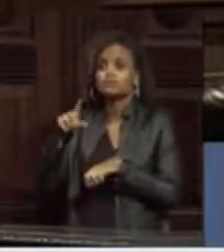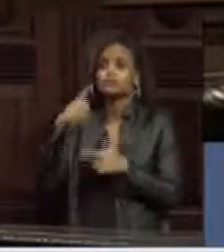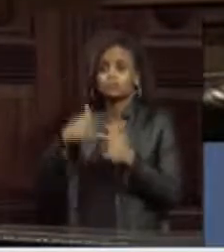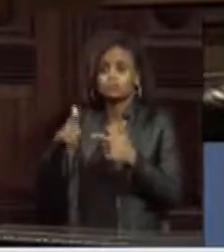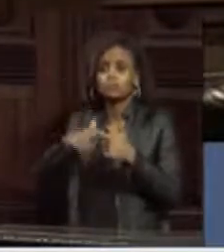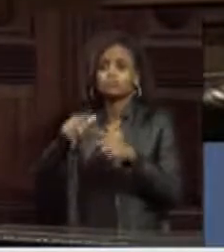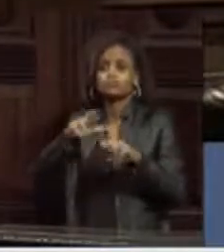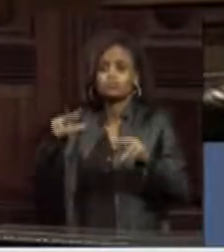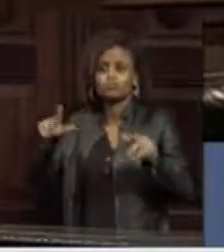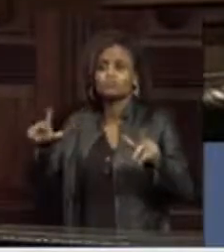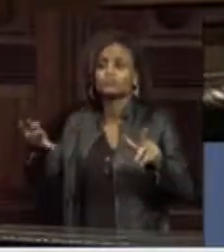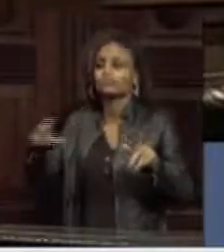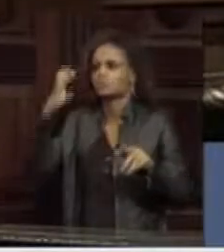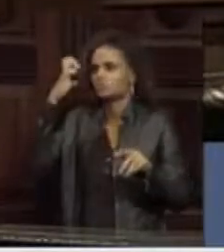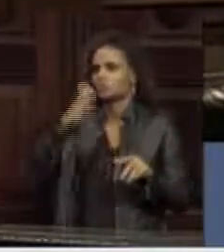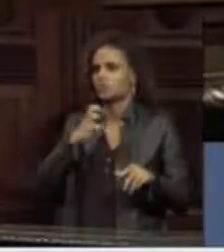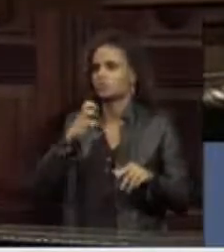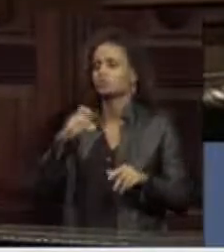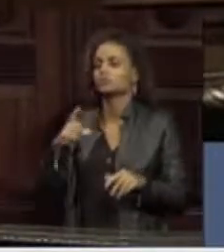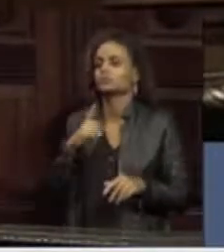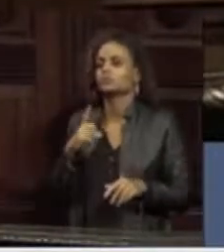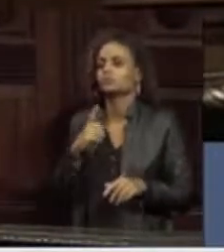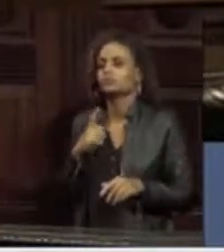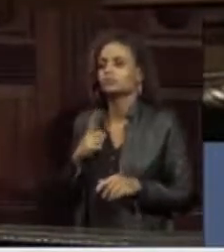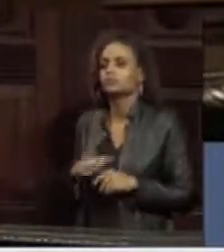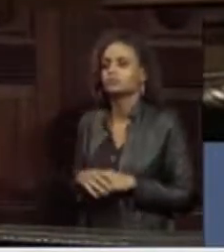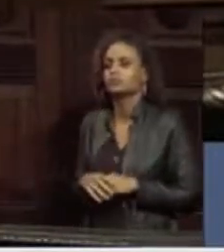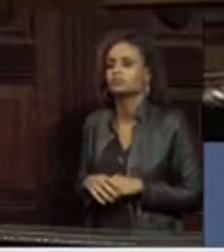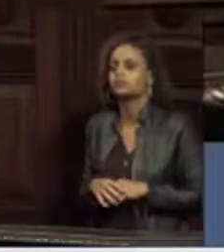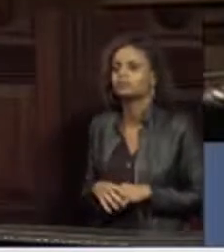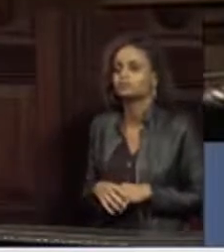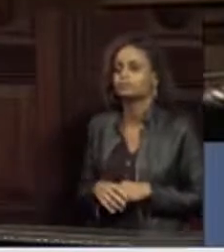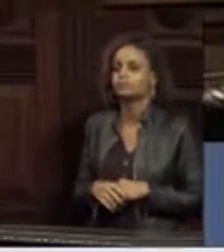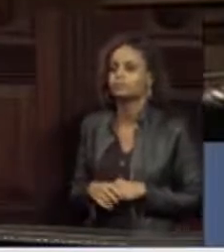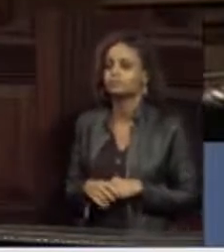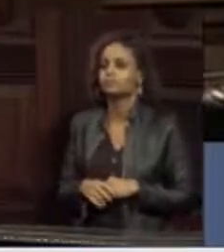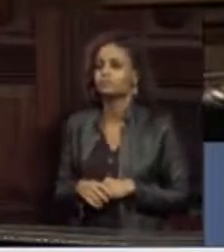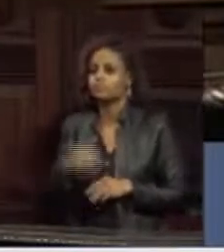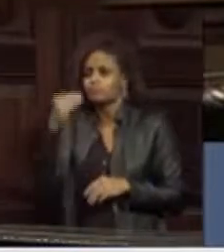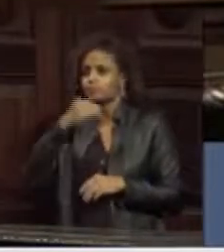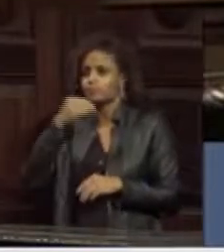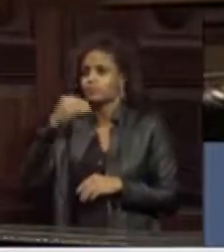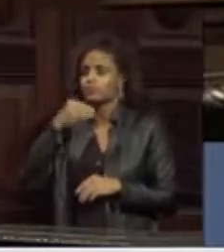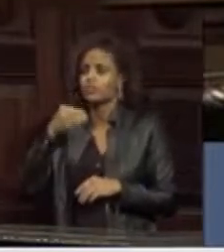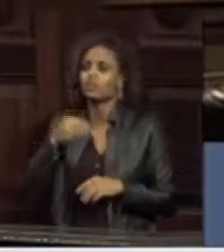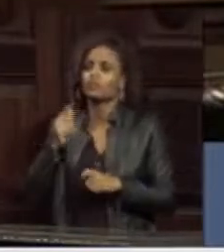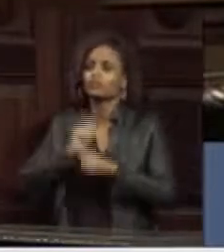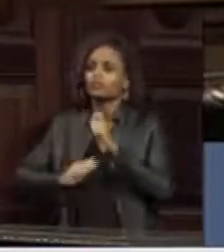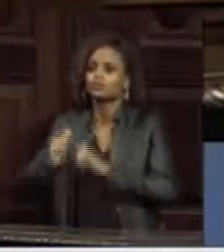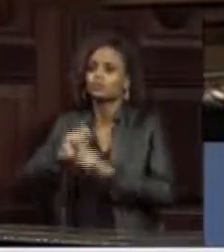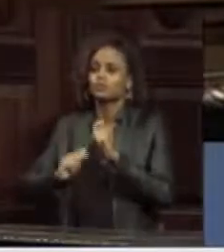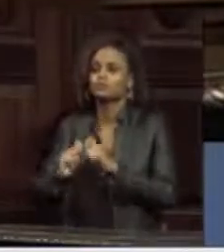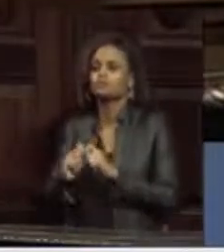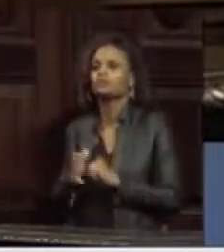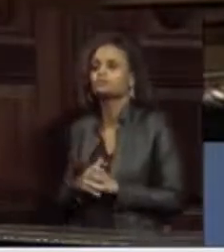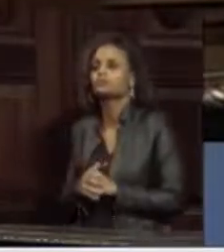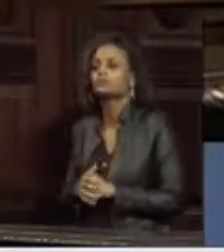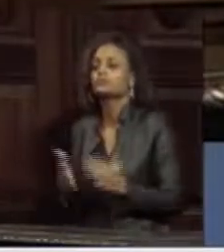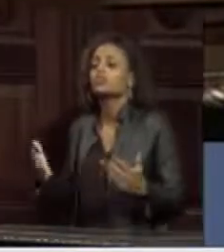grave, deputado Carlos Osório, de fragilidade. E nesse campo de